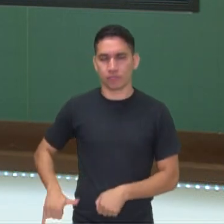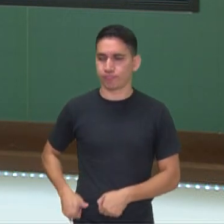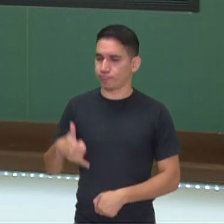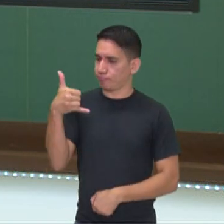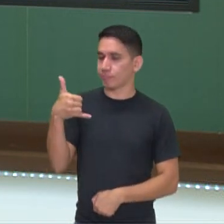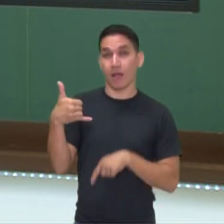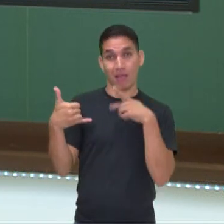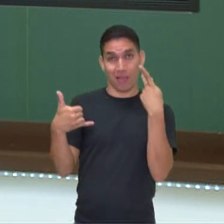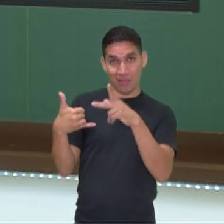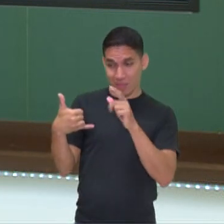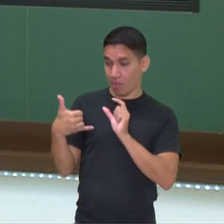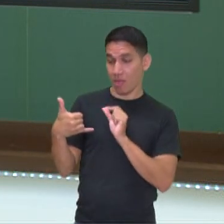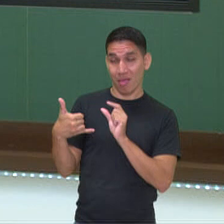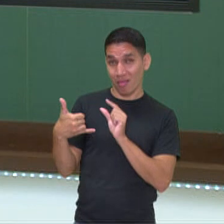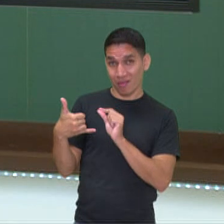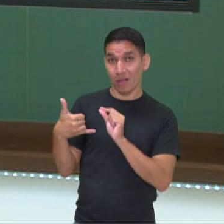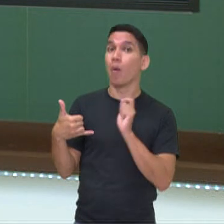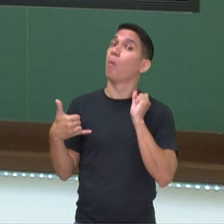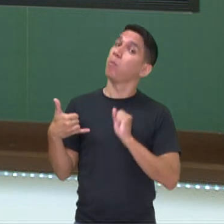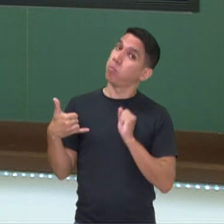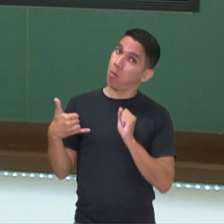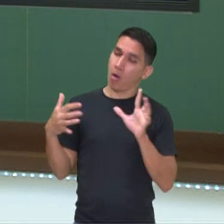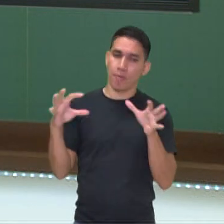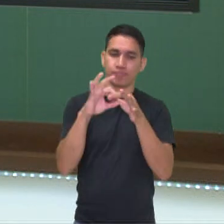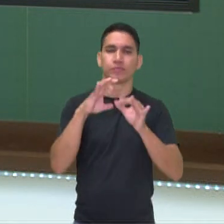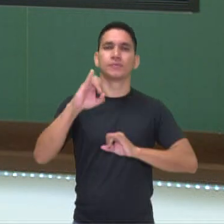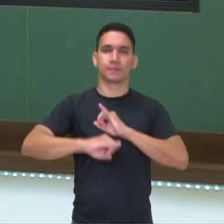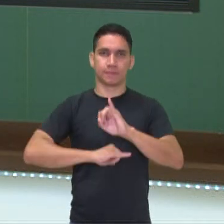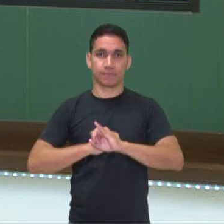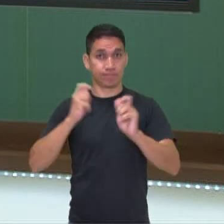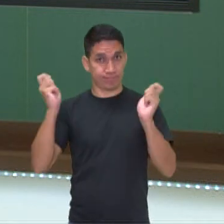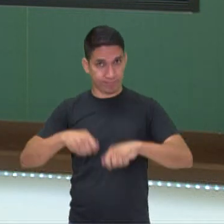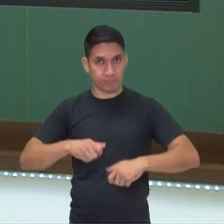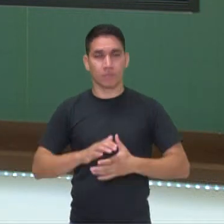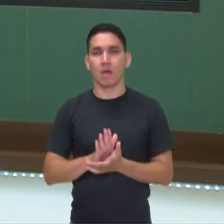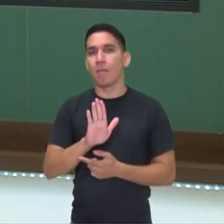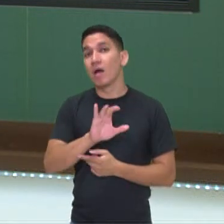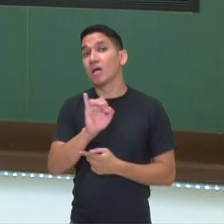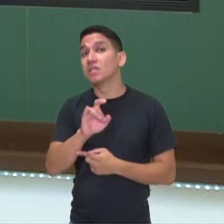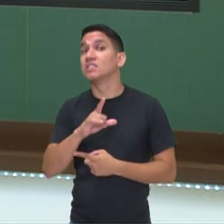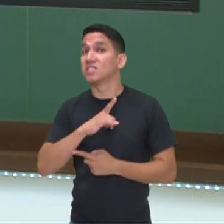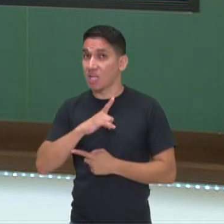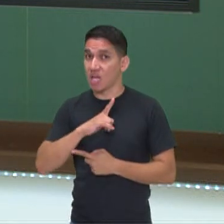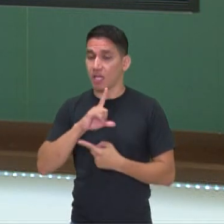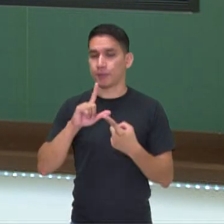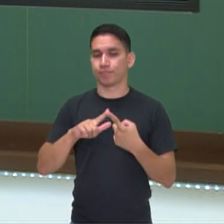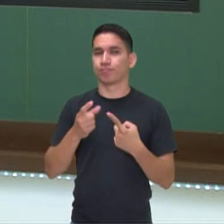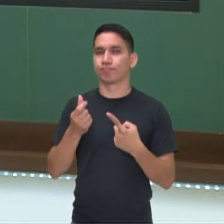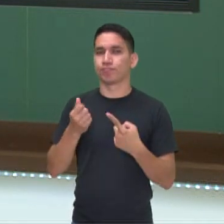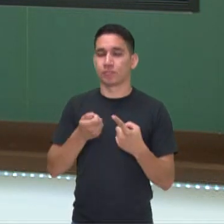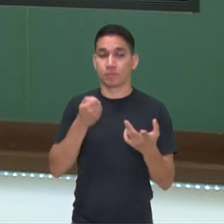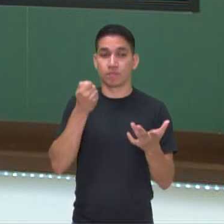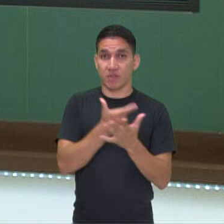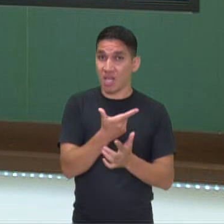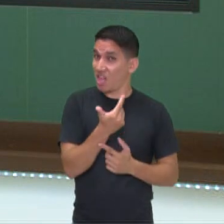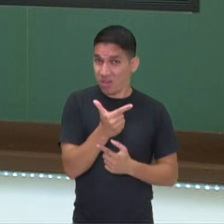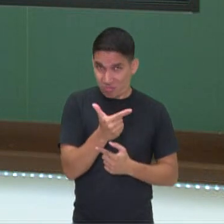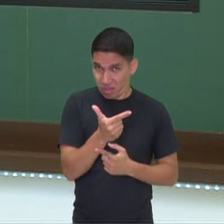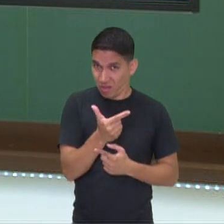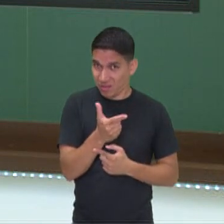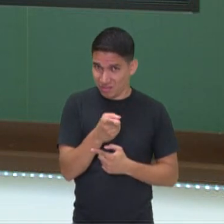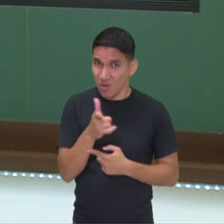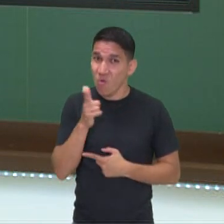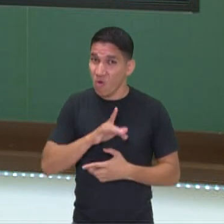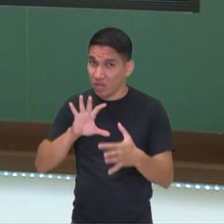Esse teu smartphone pode ter a possibilidade de se conectar à internet. Mas se você tiver créditos, se você não tiver créditos, você consegue